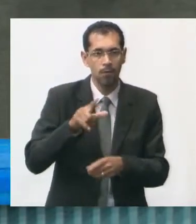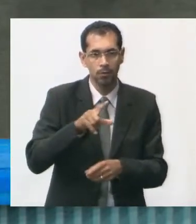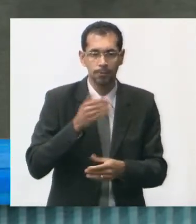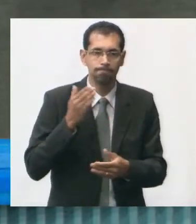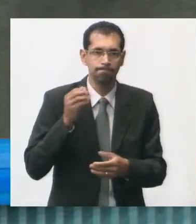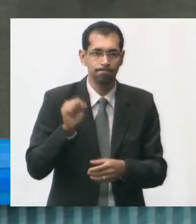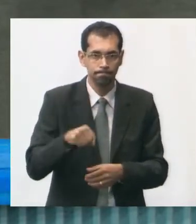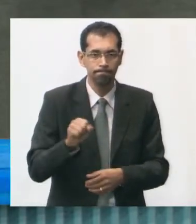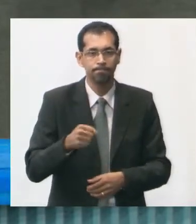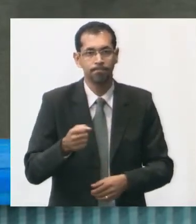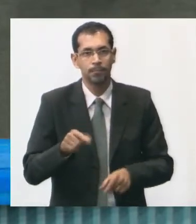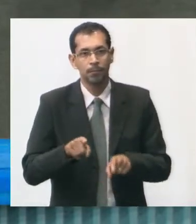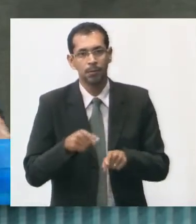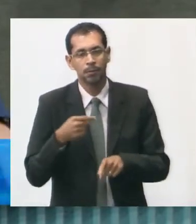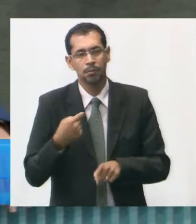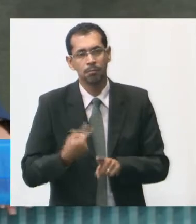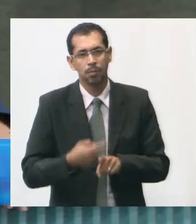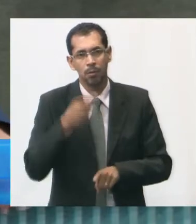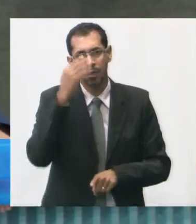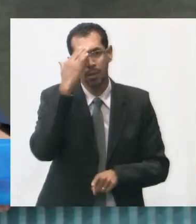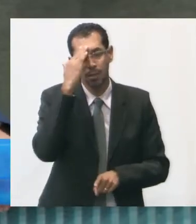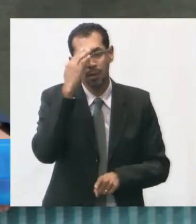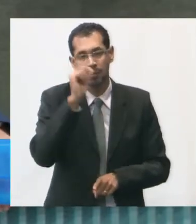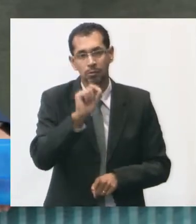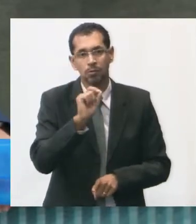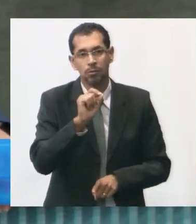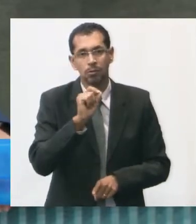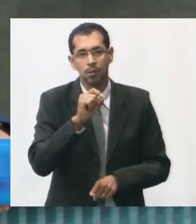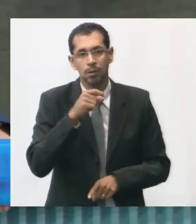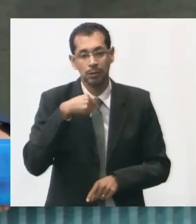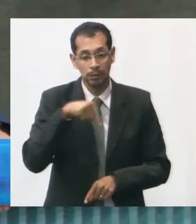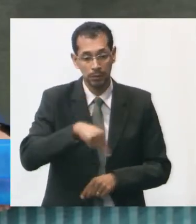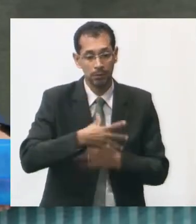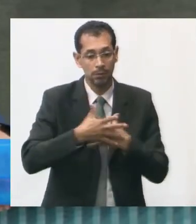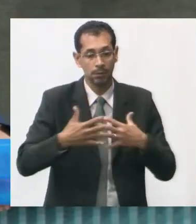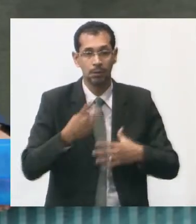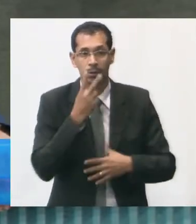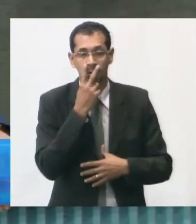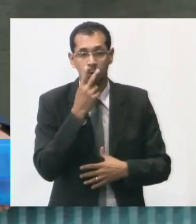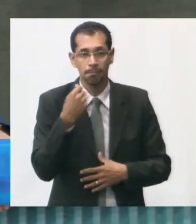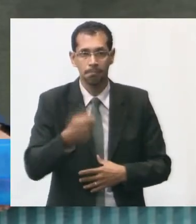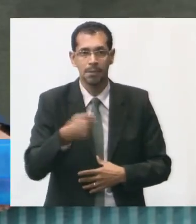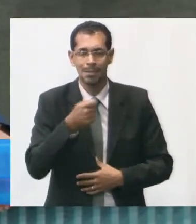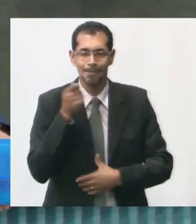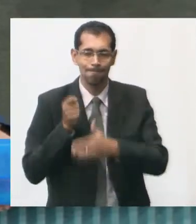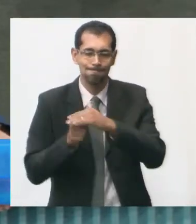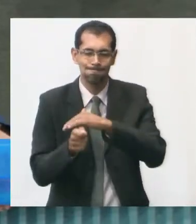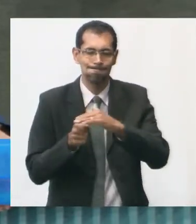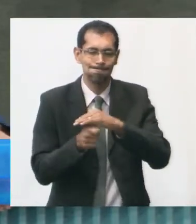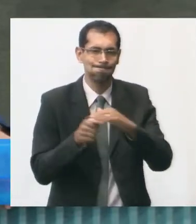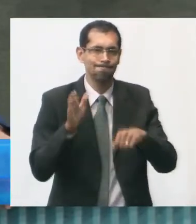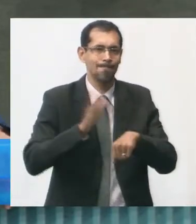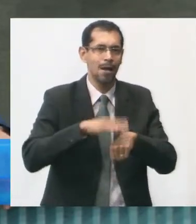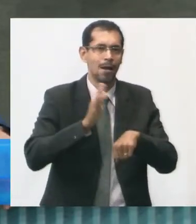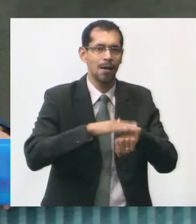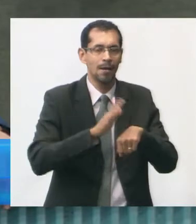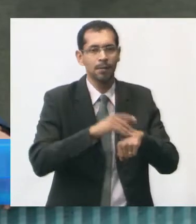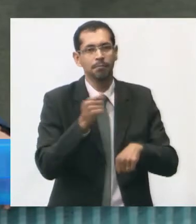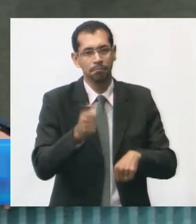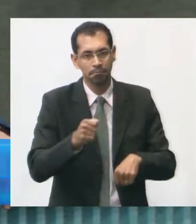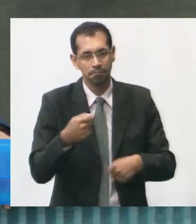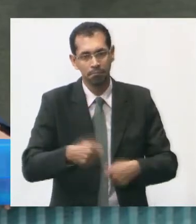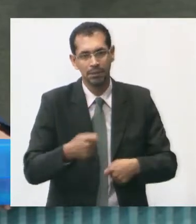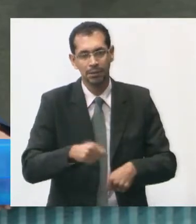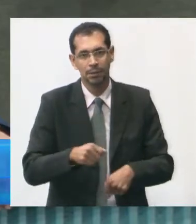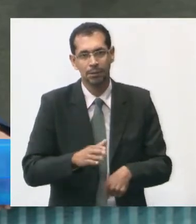por entender que a cidade precisa de mais investimentos. Um momento difícil que o